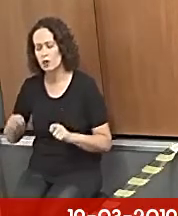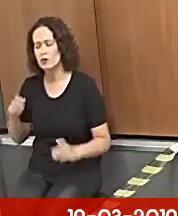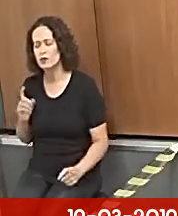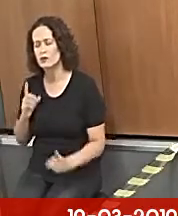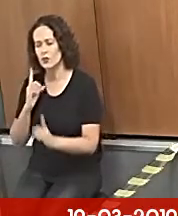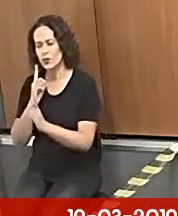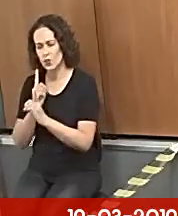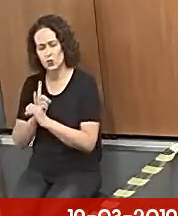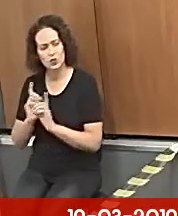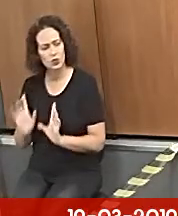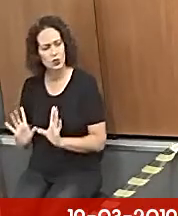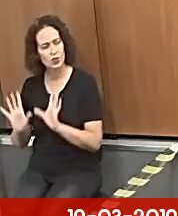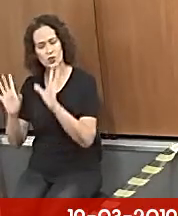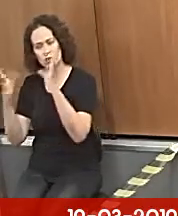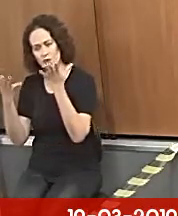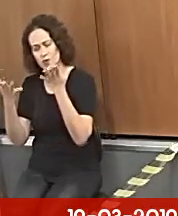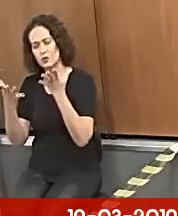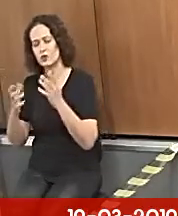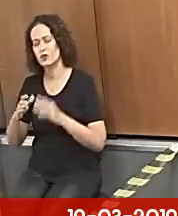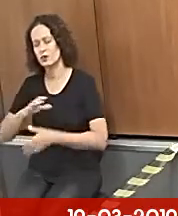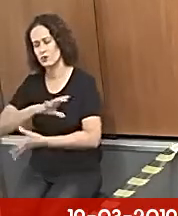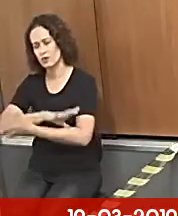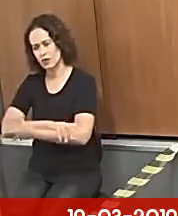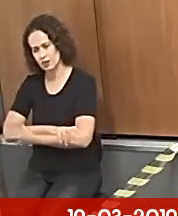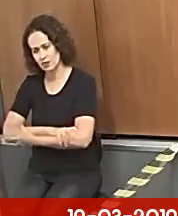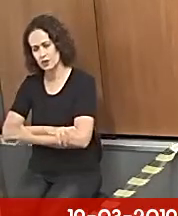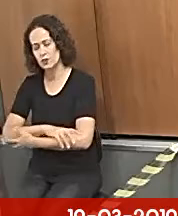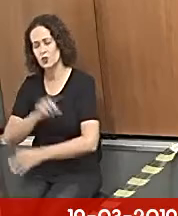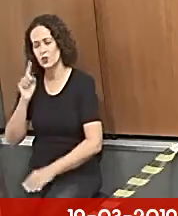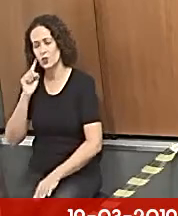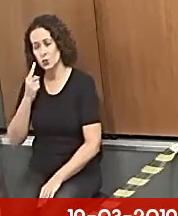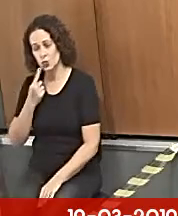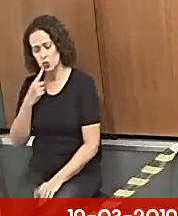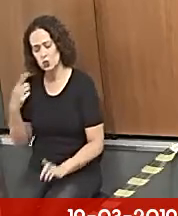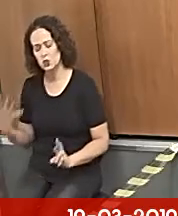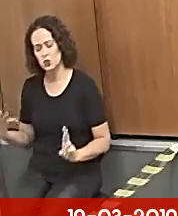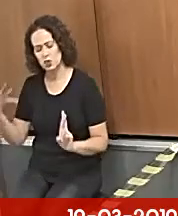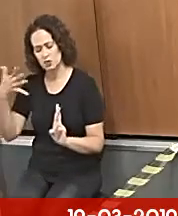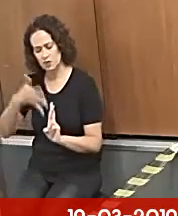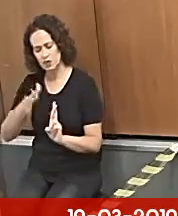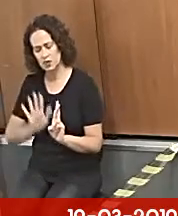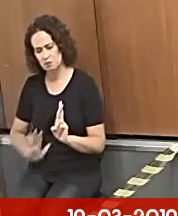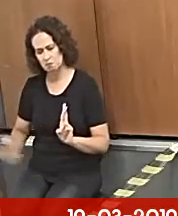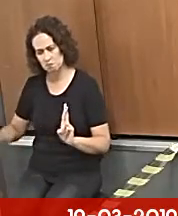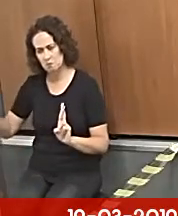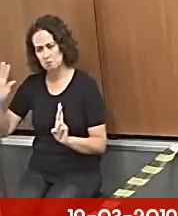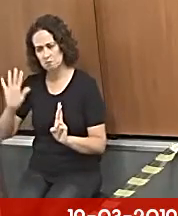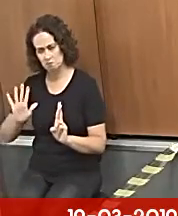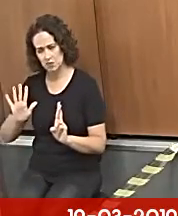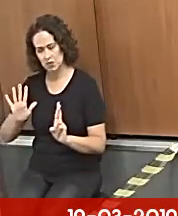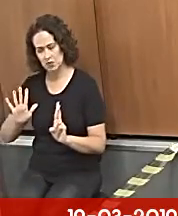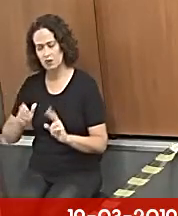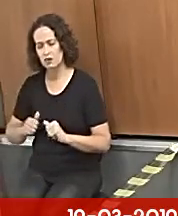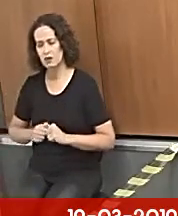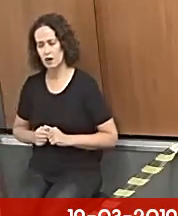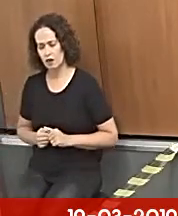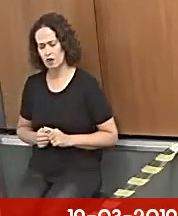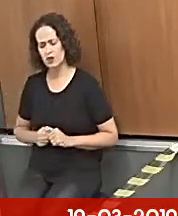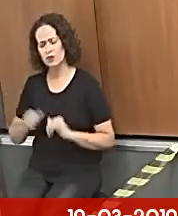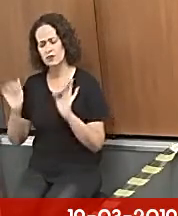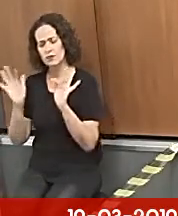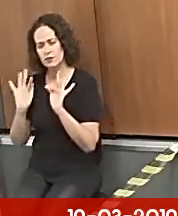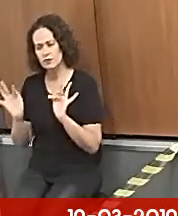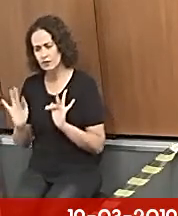no aos nos eventos na associação do sul diz que a associação que é referência a nível nacional e então estou muito feliz